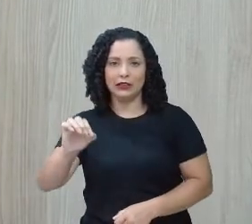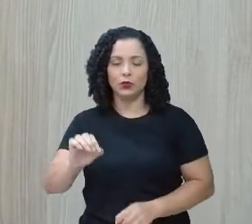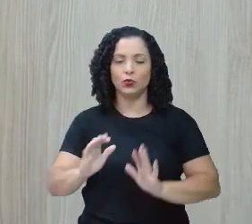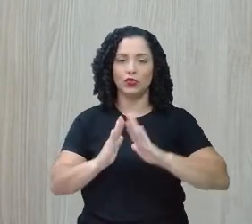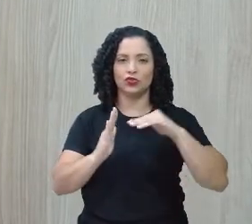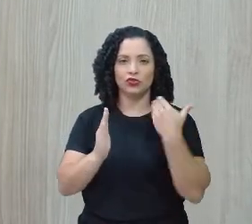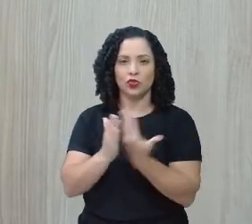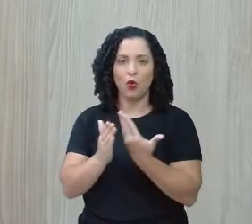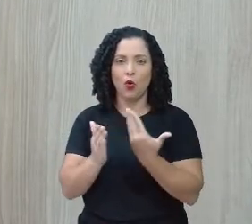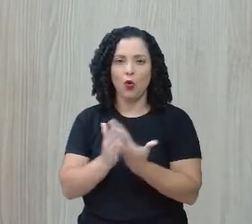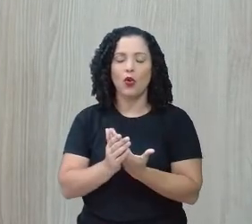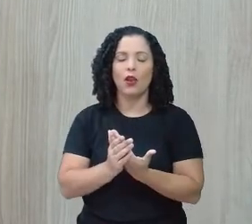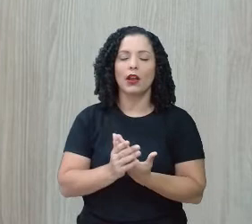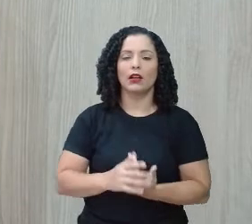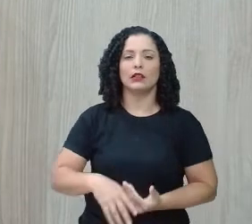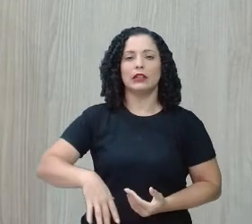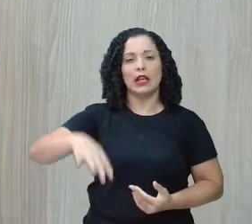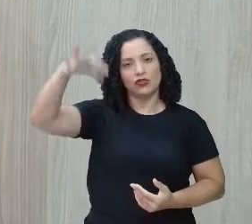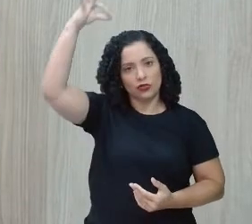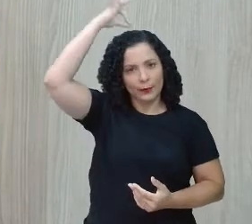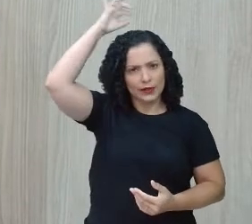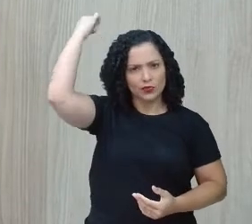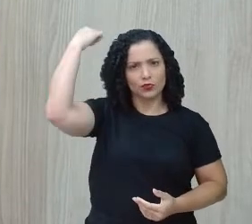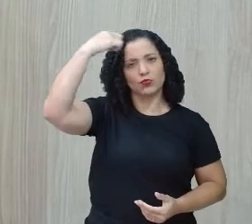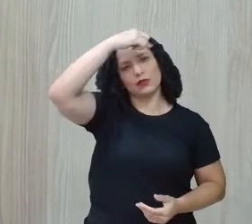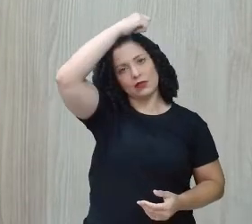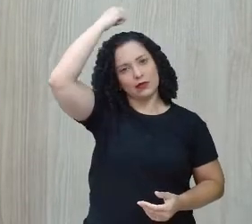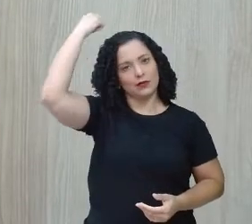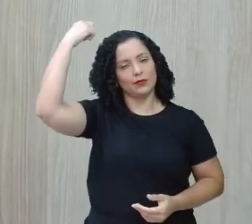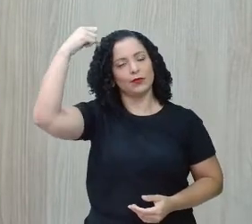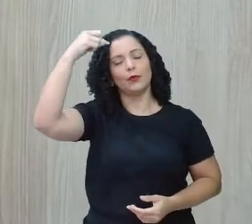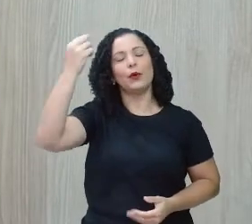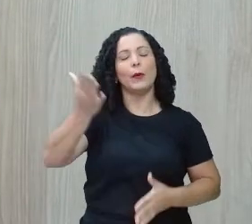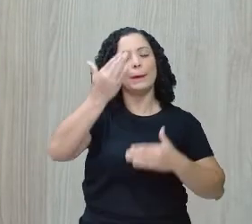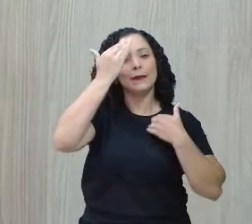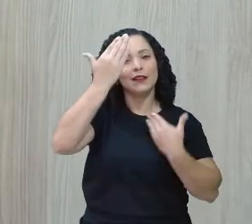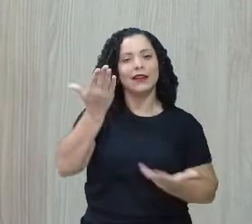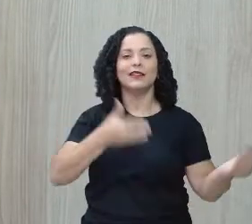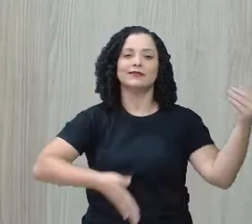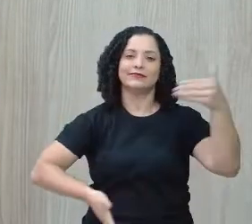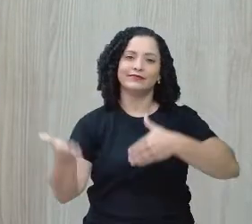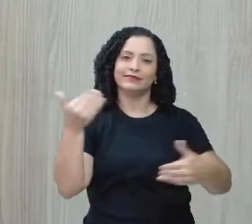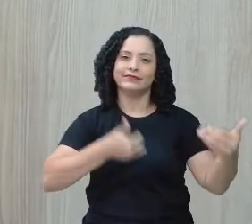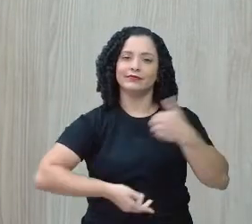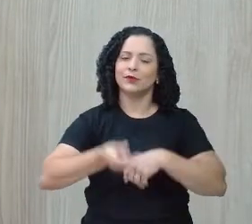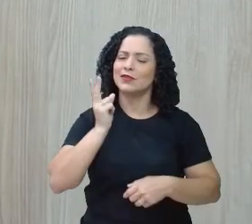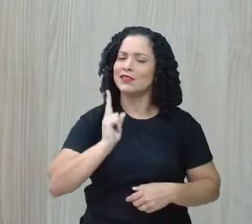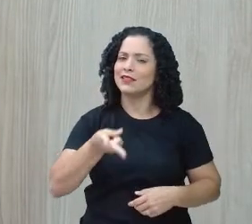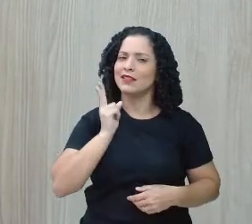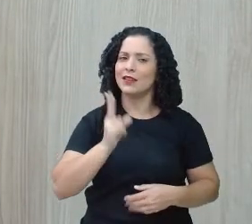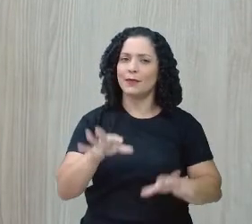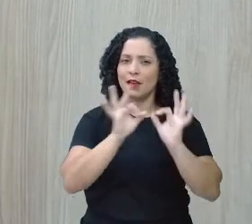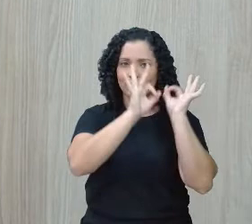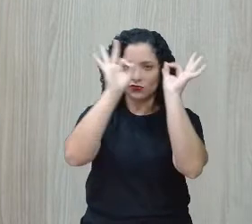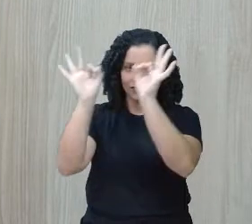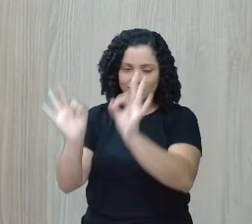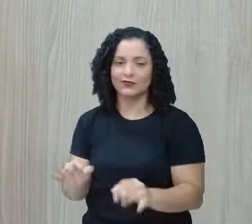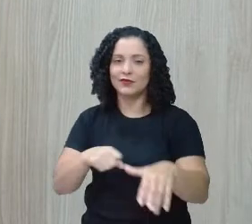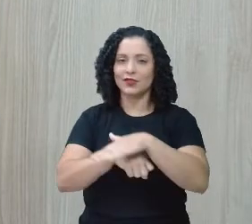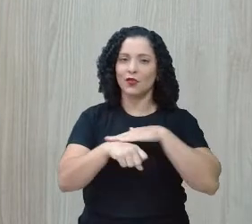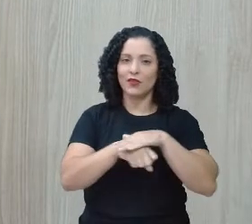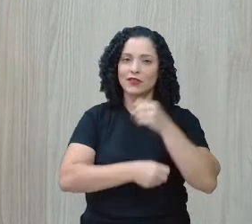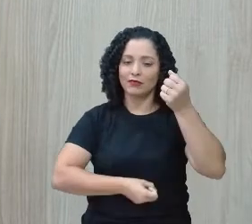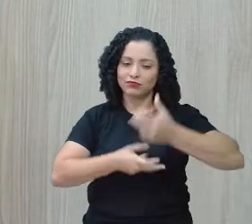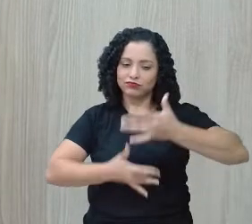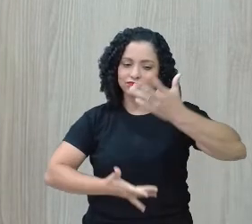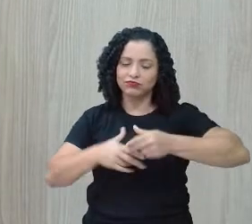Santo, certo? Muito obrigado, Tito, por sua participação. Continue sempre vindo aqui para as aulas e falando aqui com a gente, tá